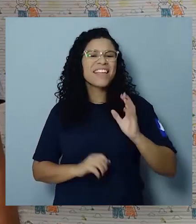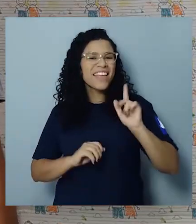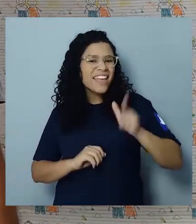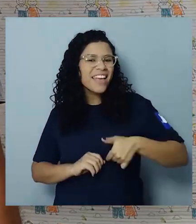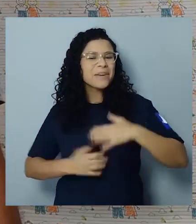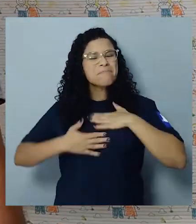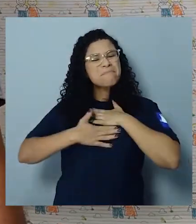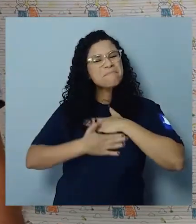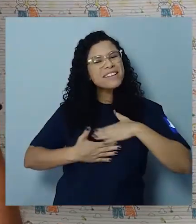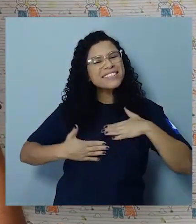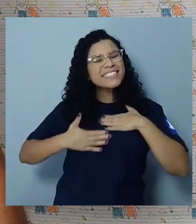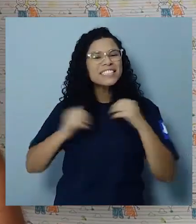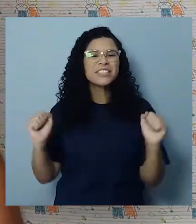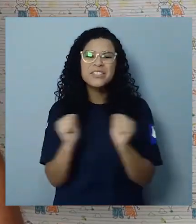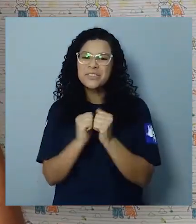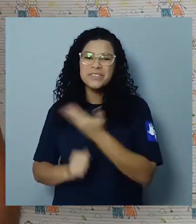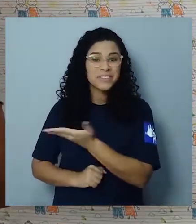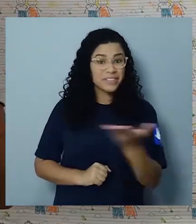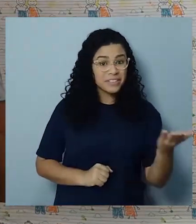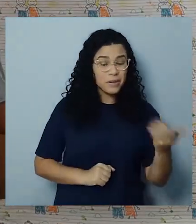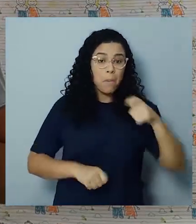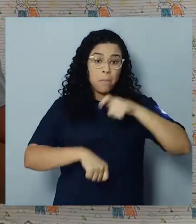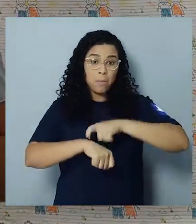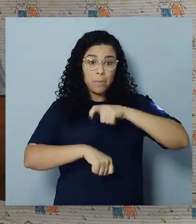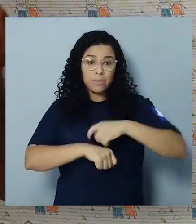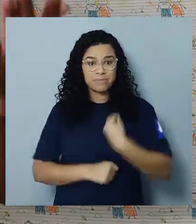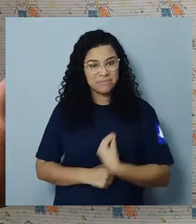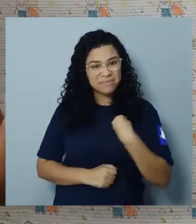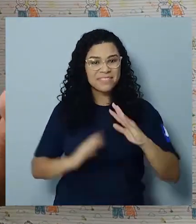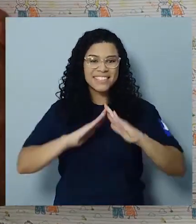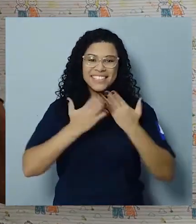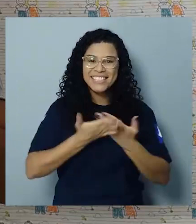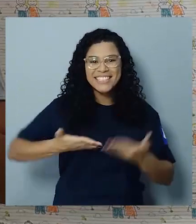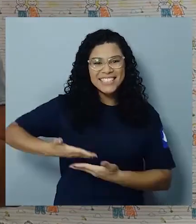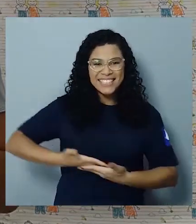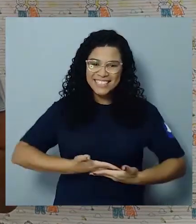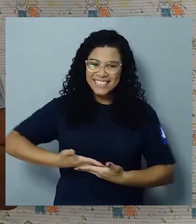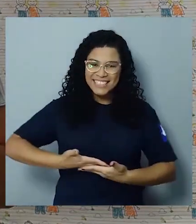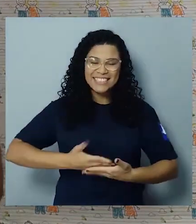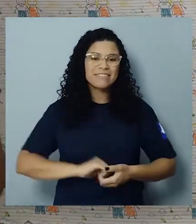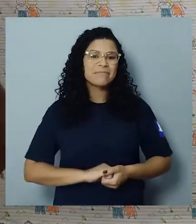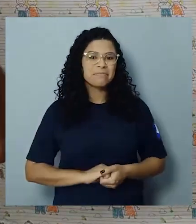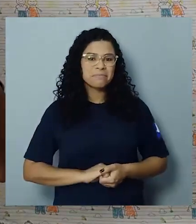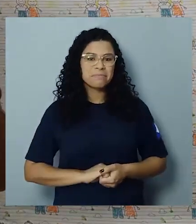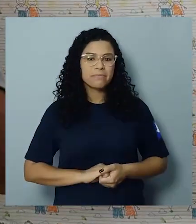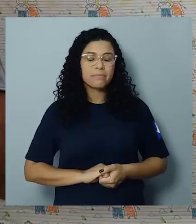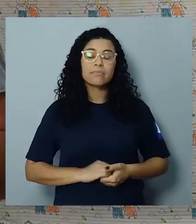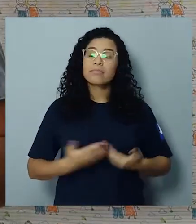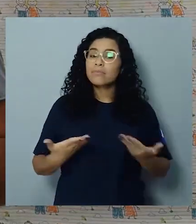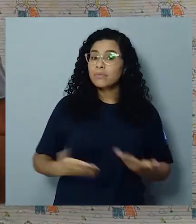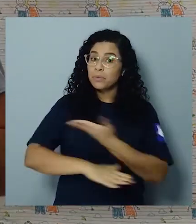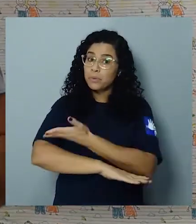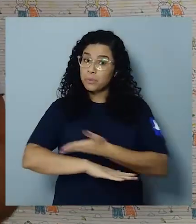que é sempre um prazer sabe que com vocês o nosso bloquinho vivências na creche e